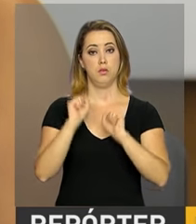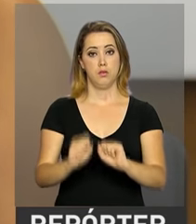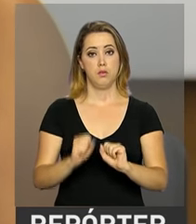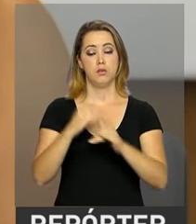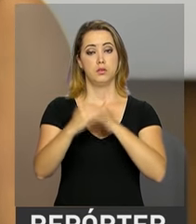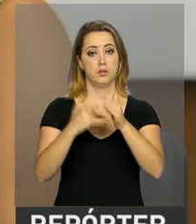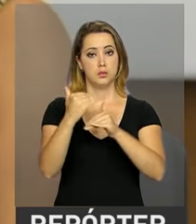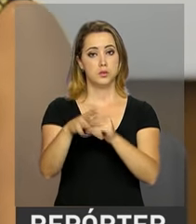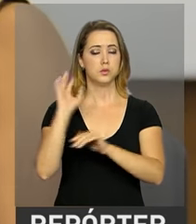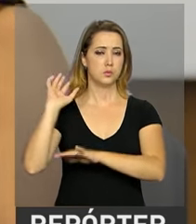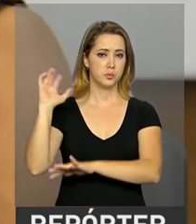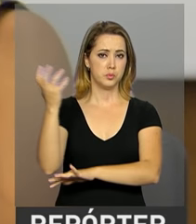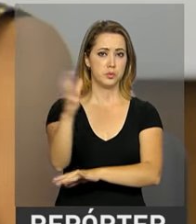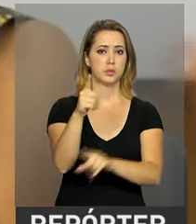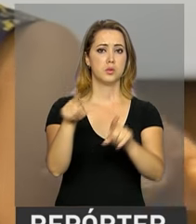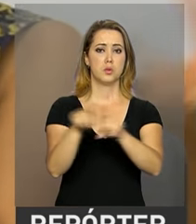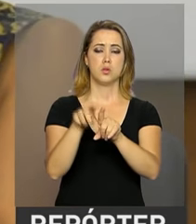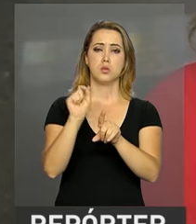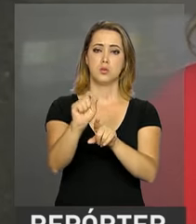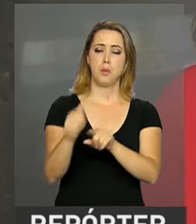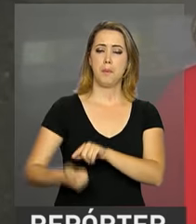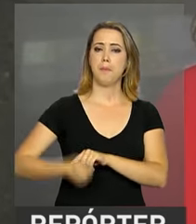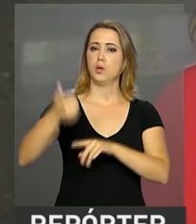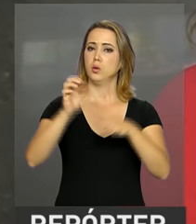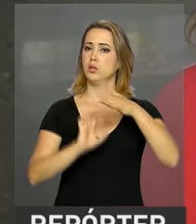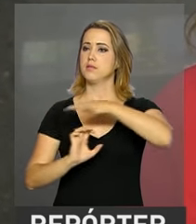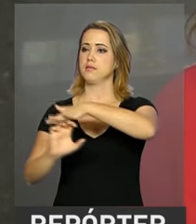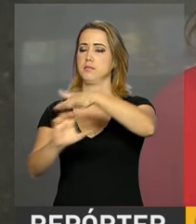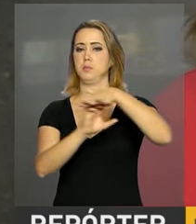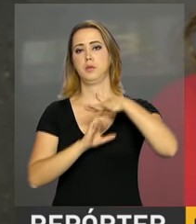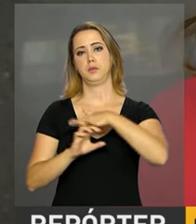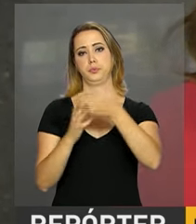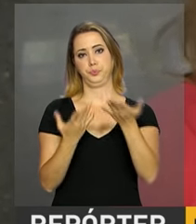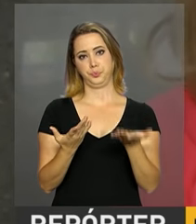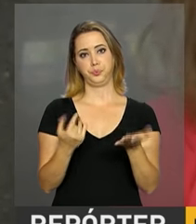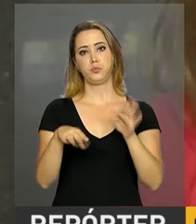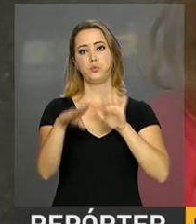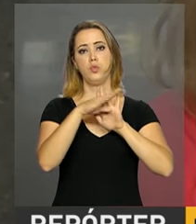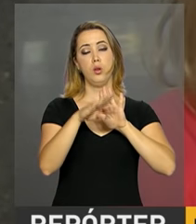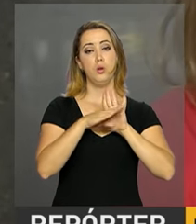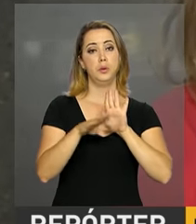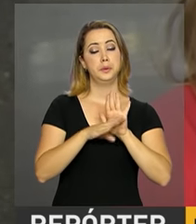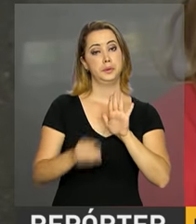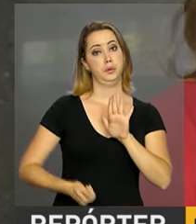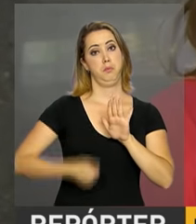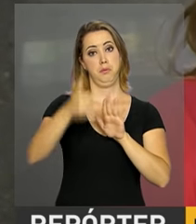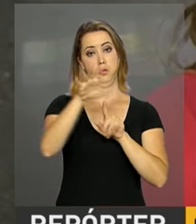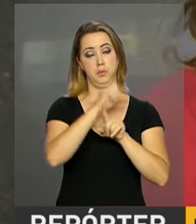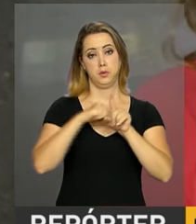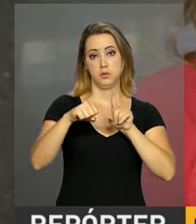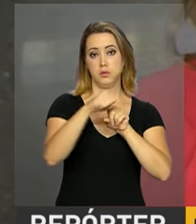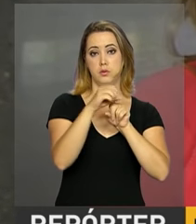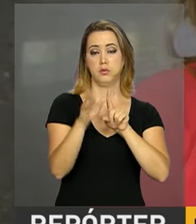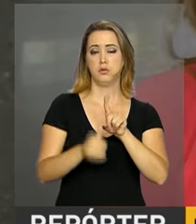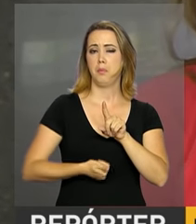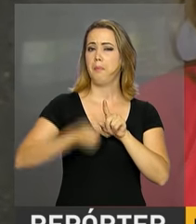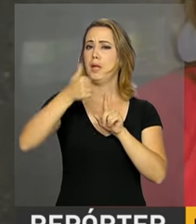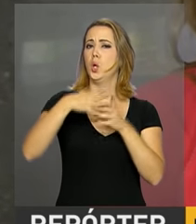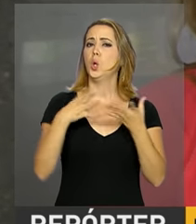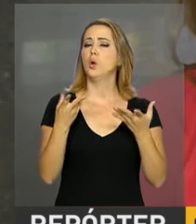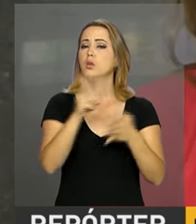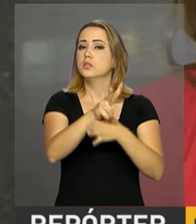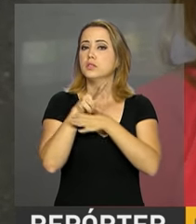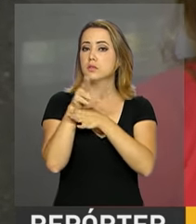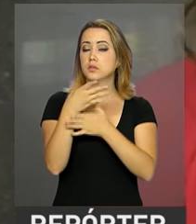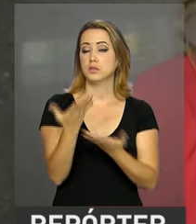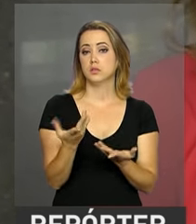e melhorar as práticas entre as empresas Os projetos que gerarem maior impacto para a sociedade terão melhores condições